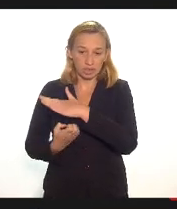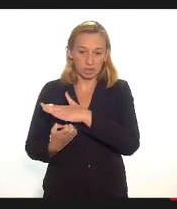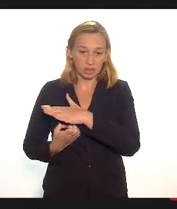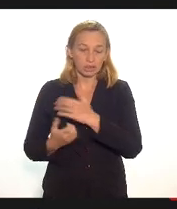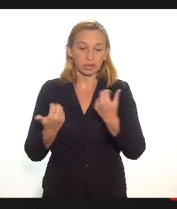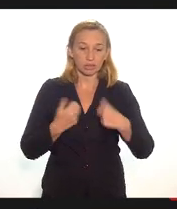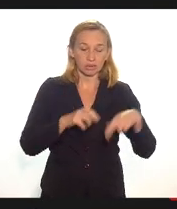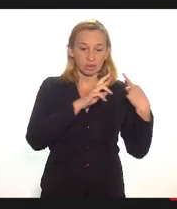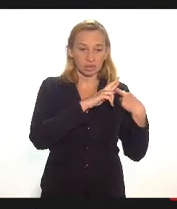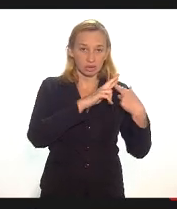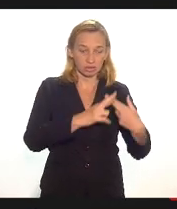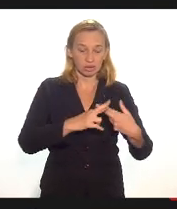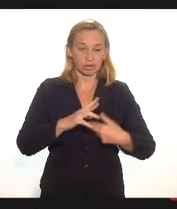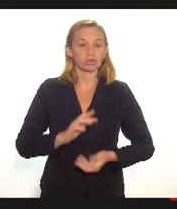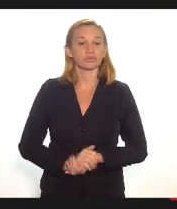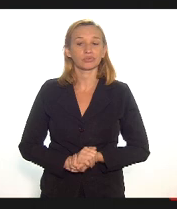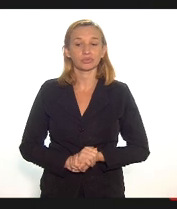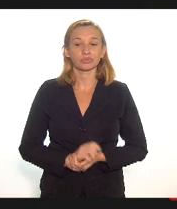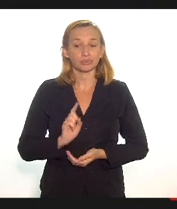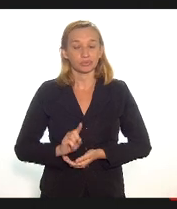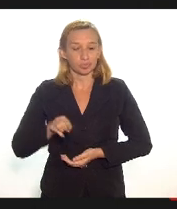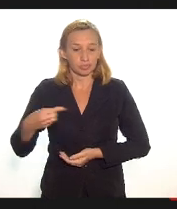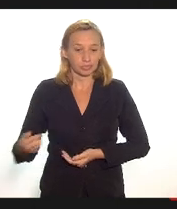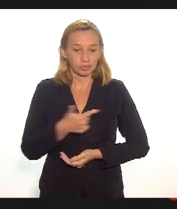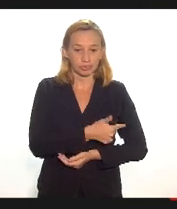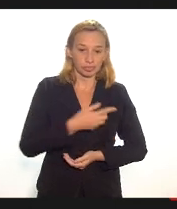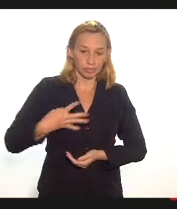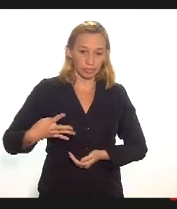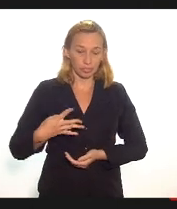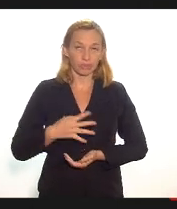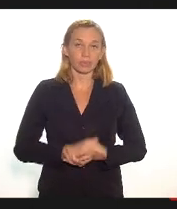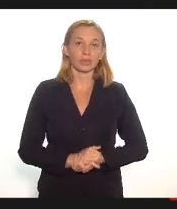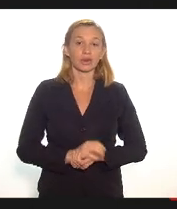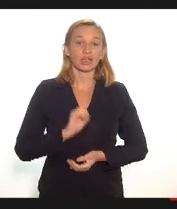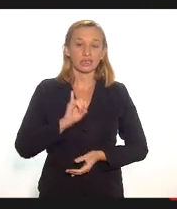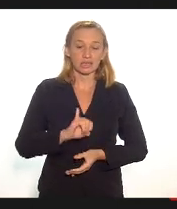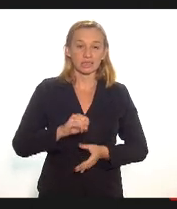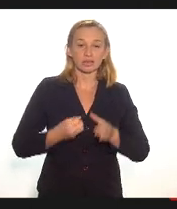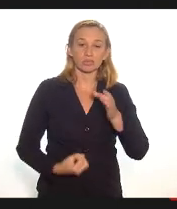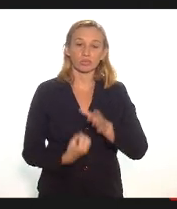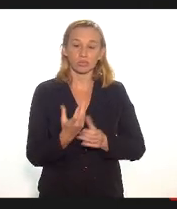explicitar. E depois de 2014, se for